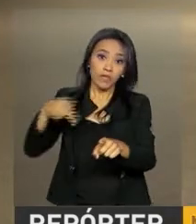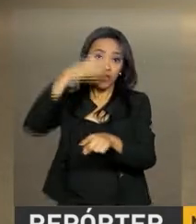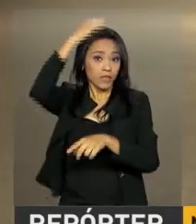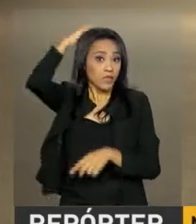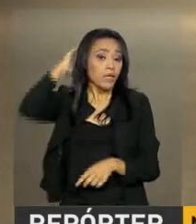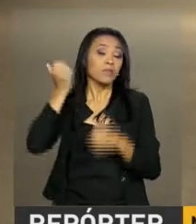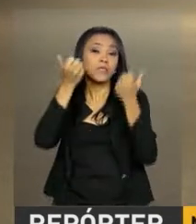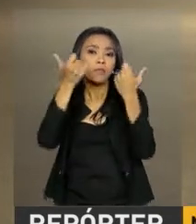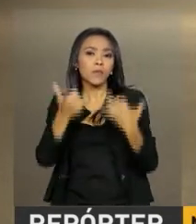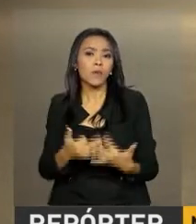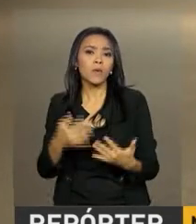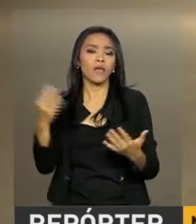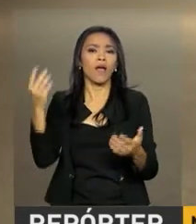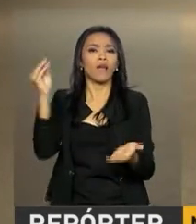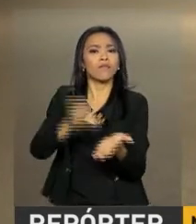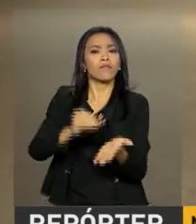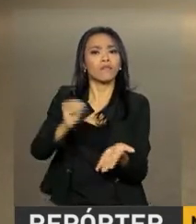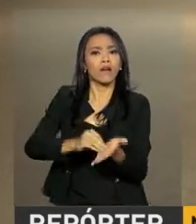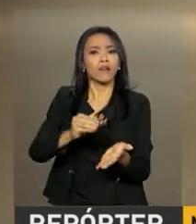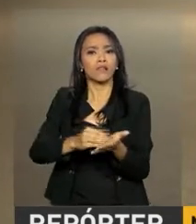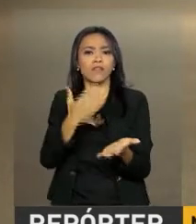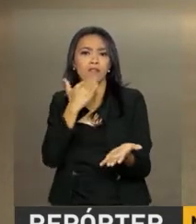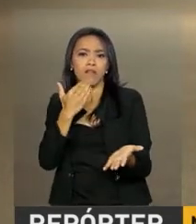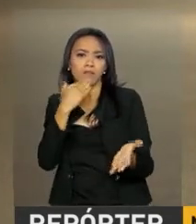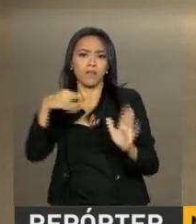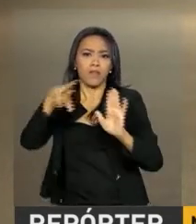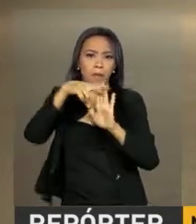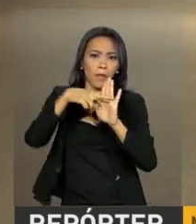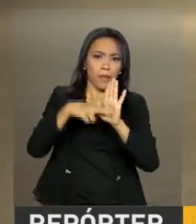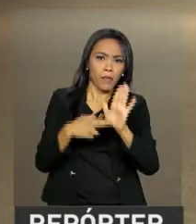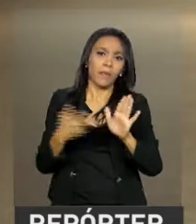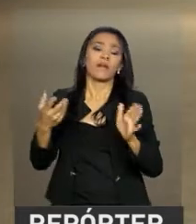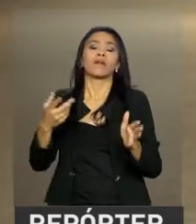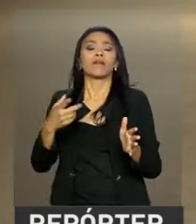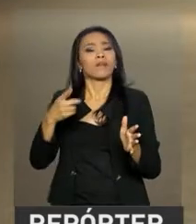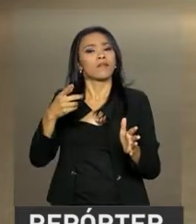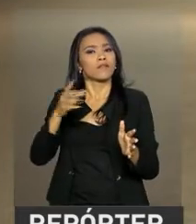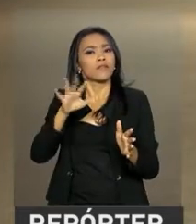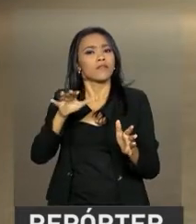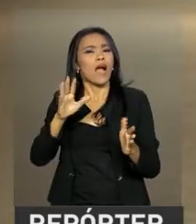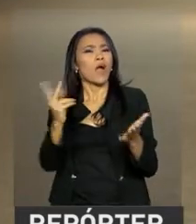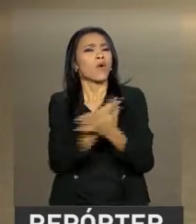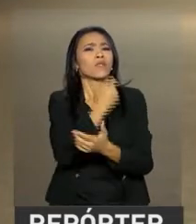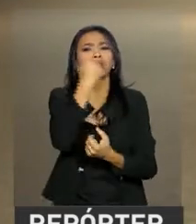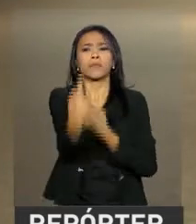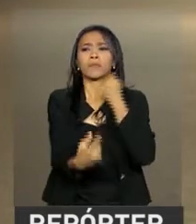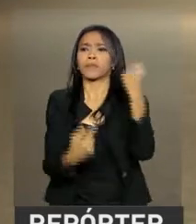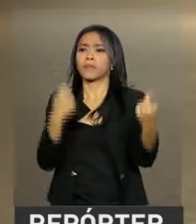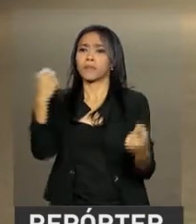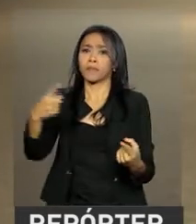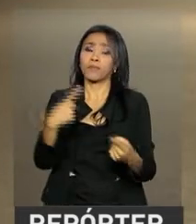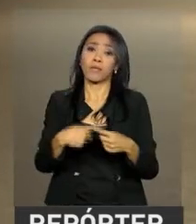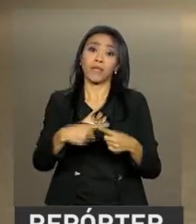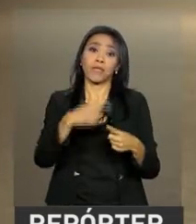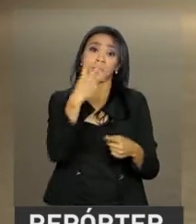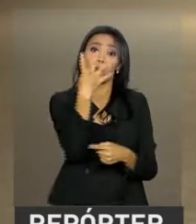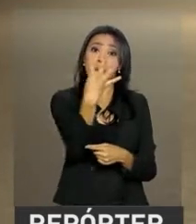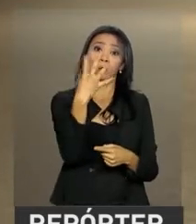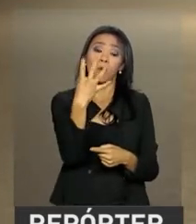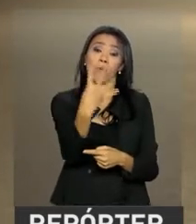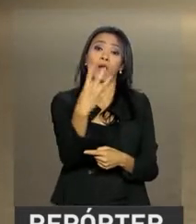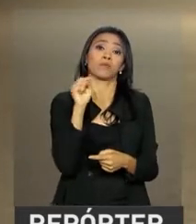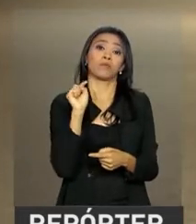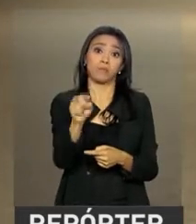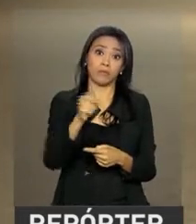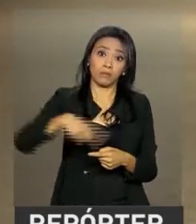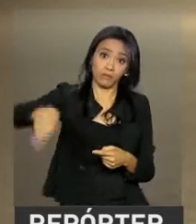que as irregularidades são pontuais segundo ele o país tem mais de 4.800 frigoríficos sujeitos à inspeção